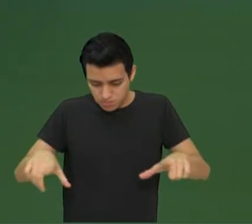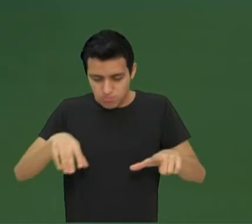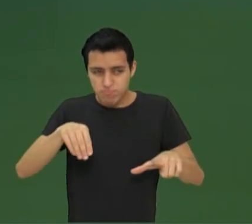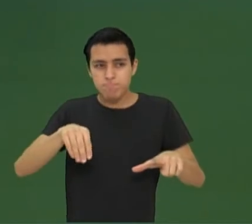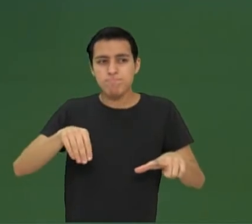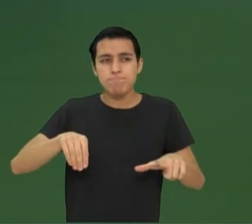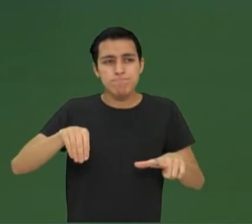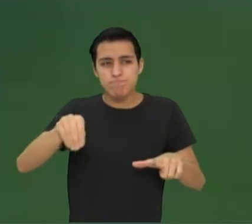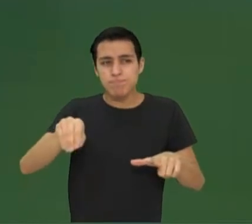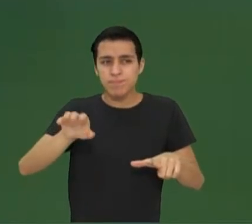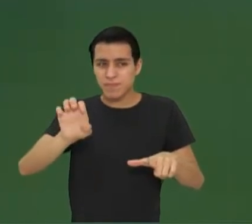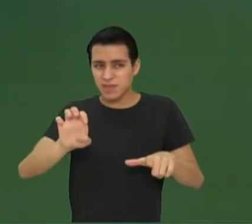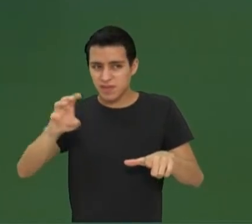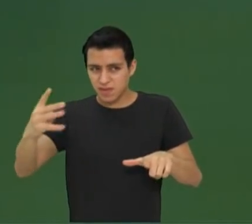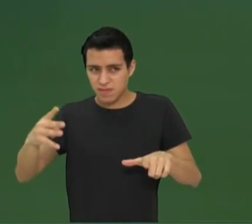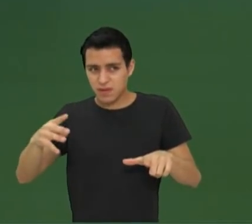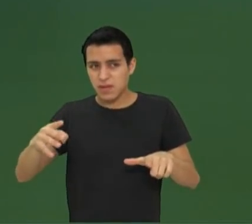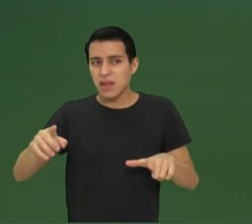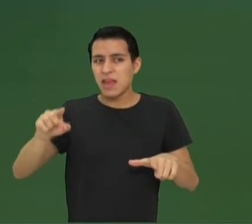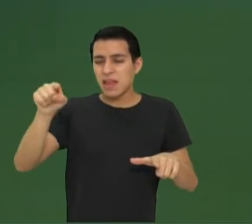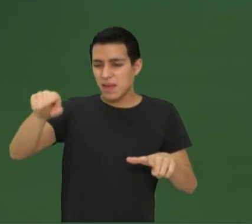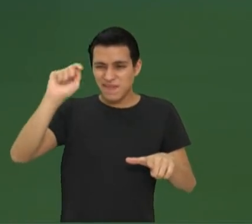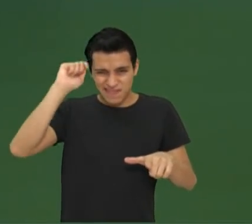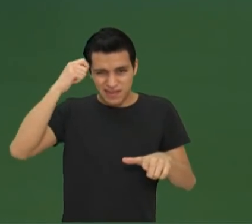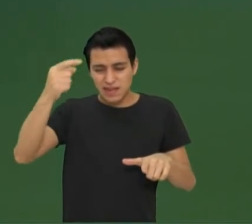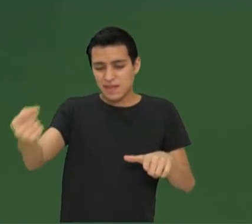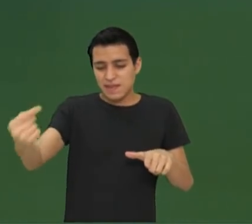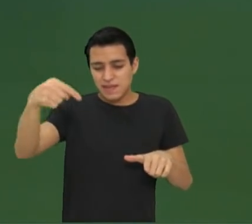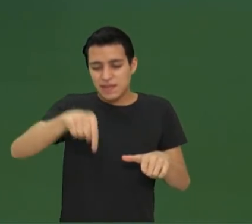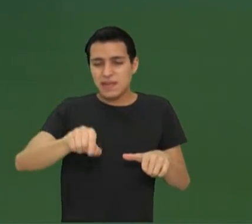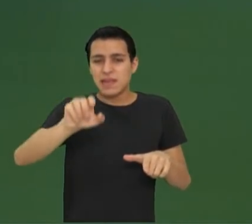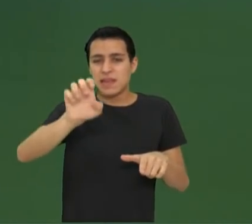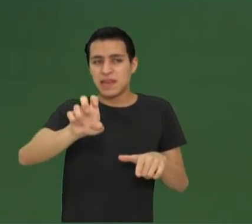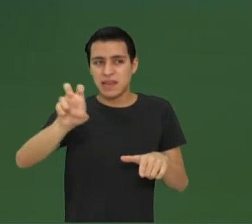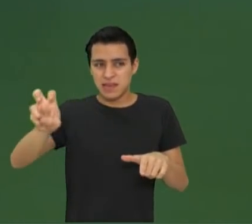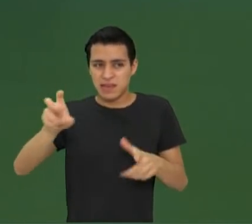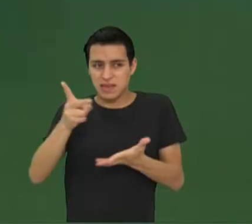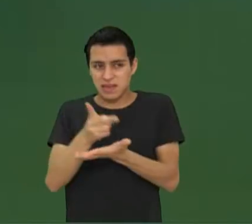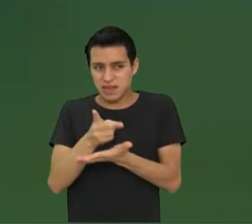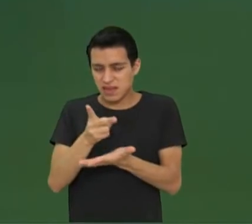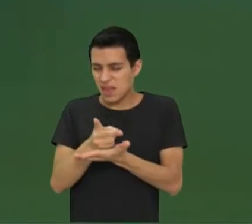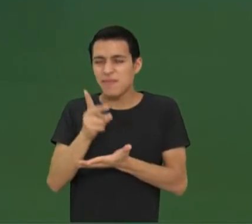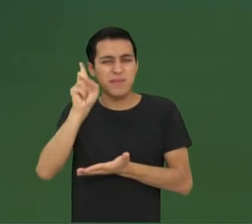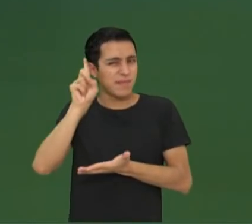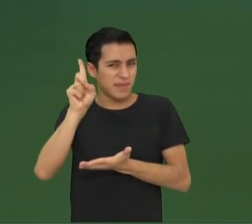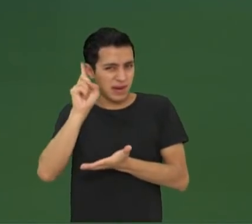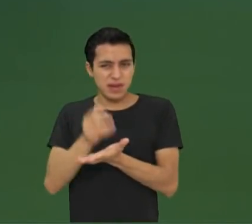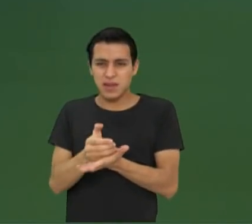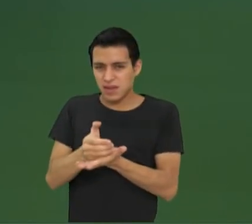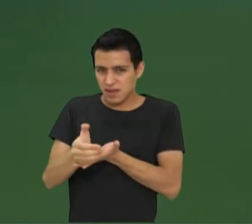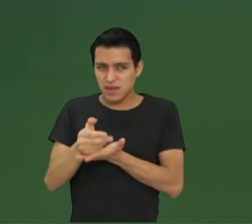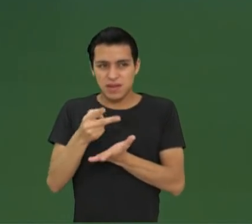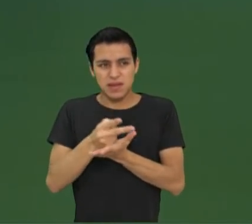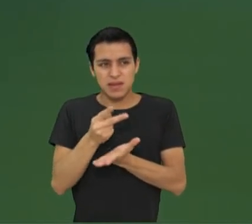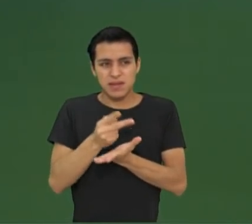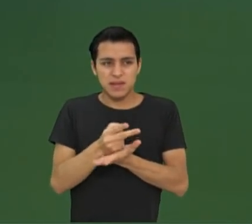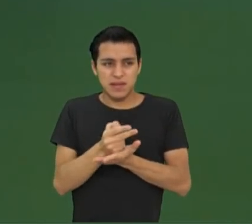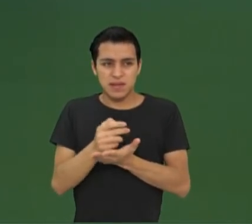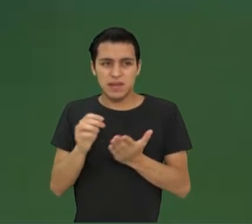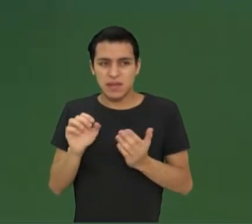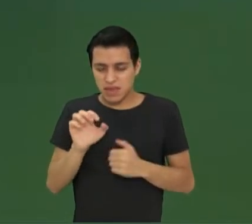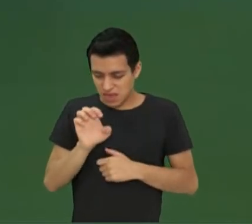em sequência as peças pretas abrem com o peão na casa E5. Então sempre as brancas começam, né? Elas vão começar lá